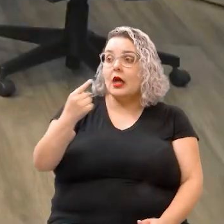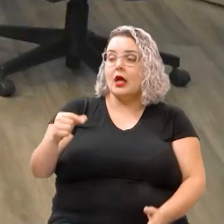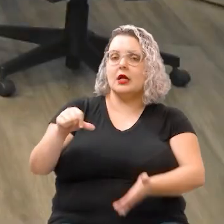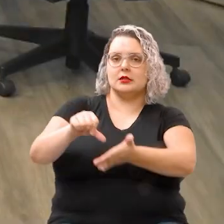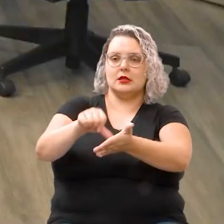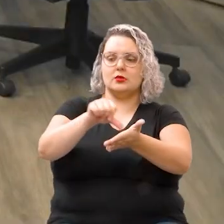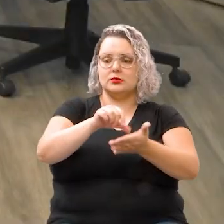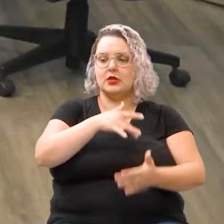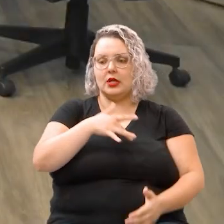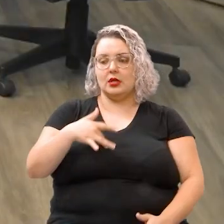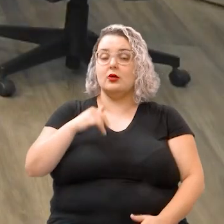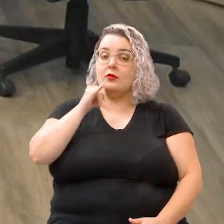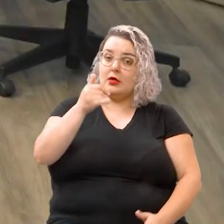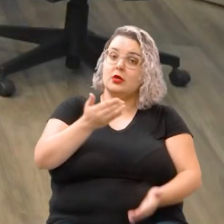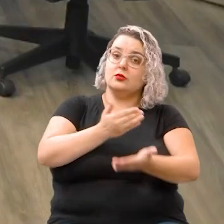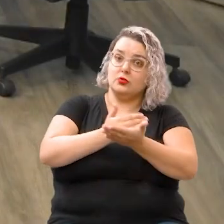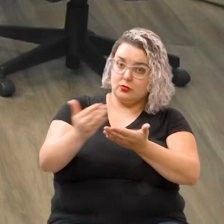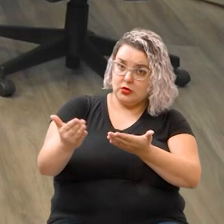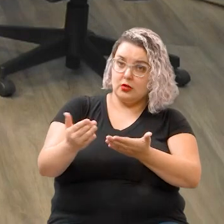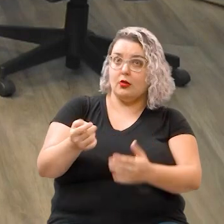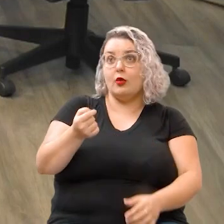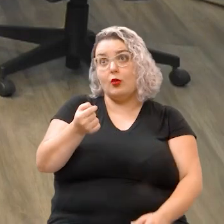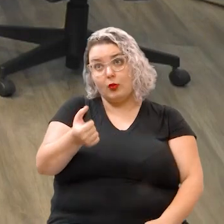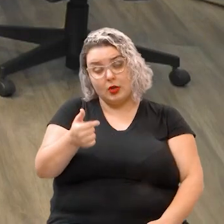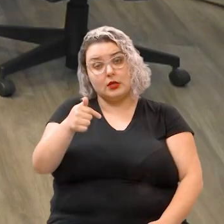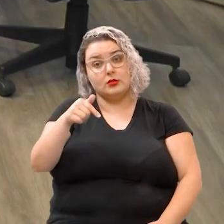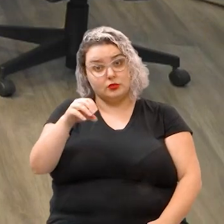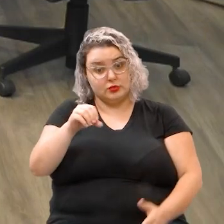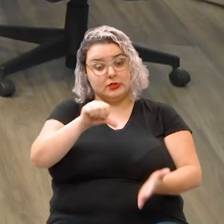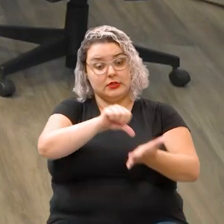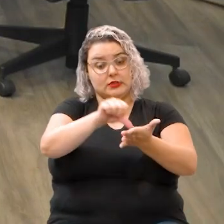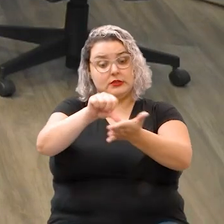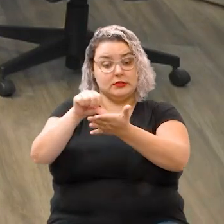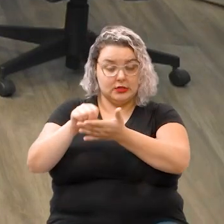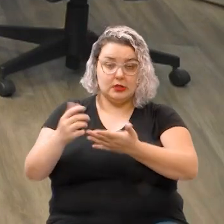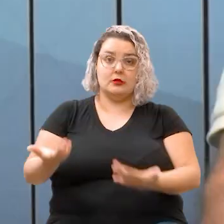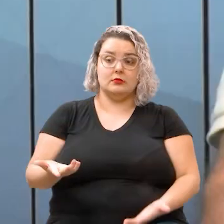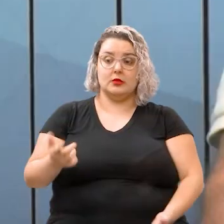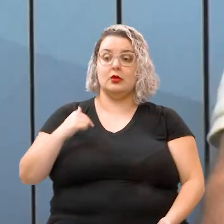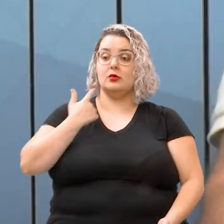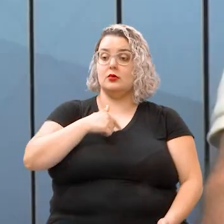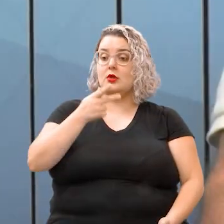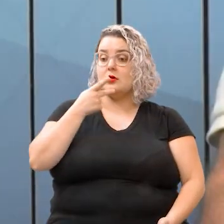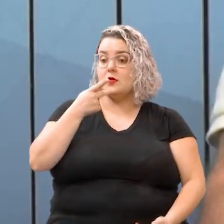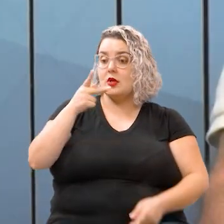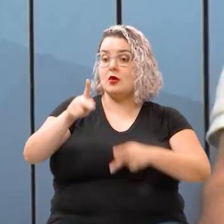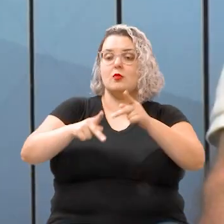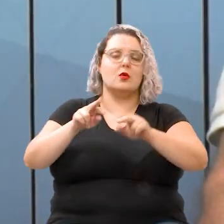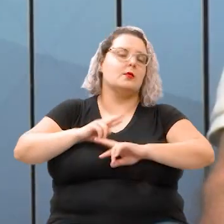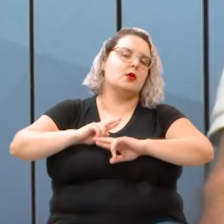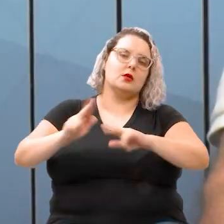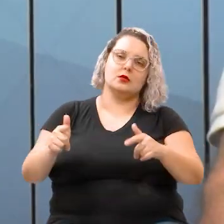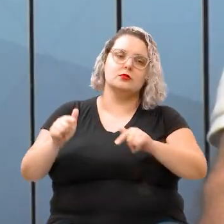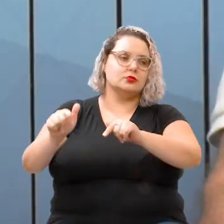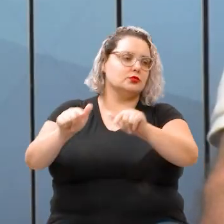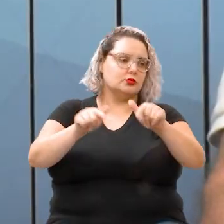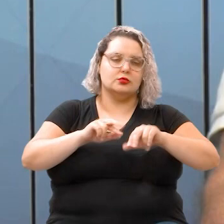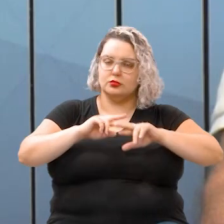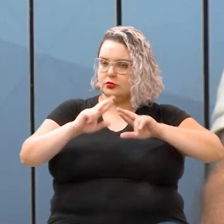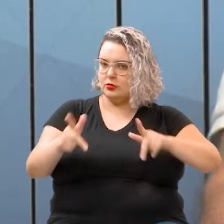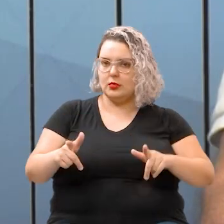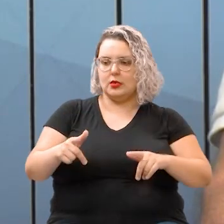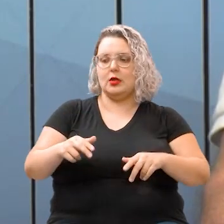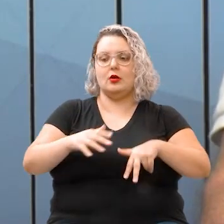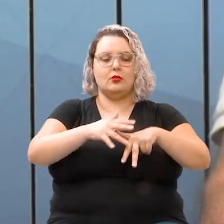de saúde, que é aquilo que eu disse no começo, a gente já está aí quase com 70 unidades, né? Então a gente está falando de populações diferentes, território, a descrição